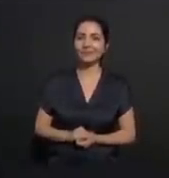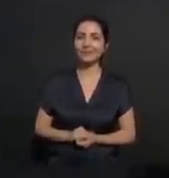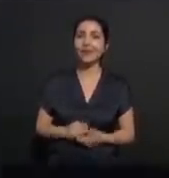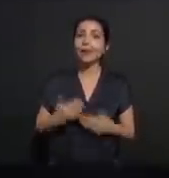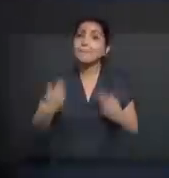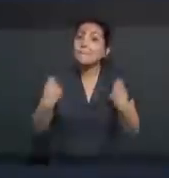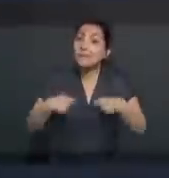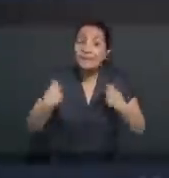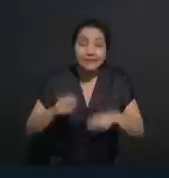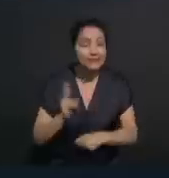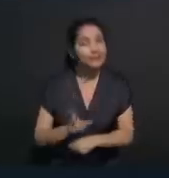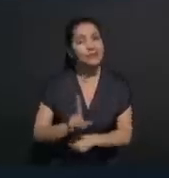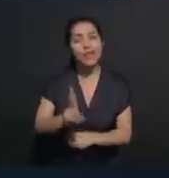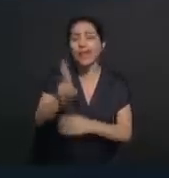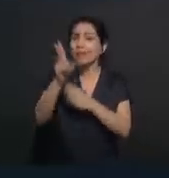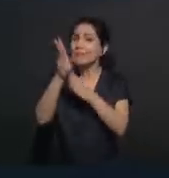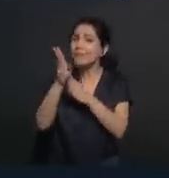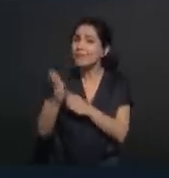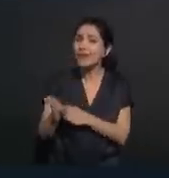Continue fiel!